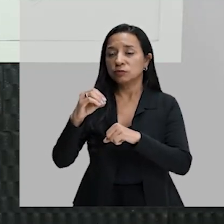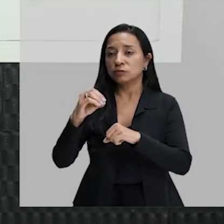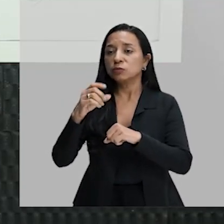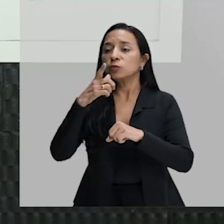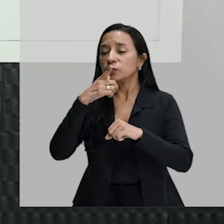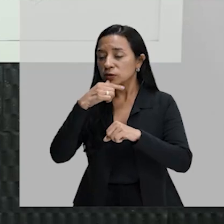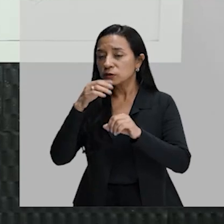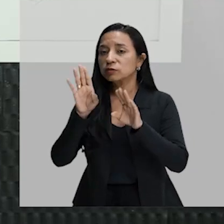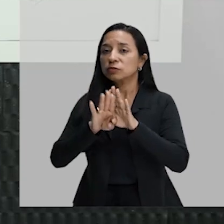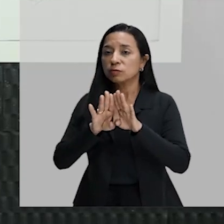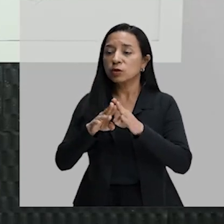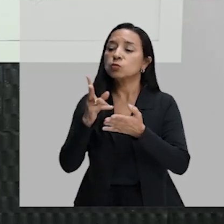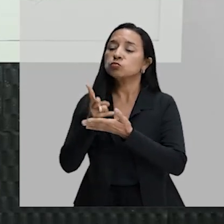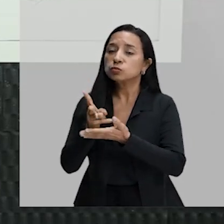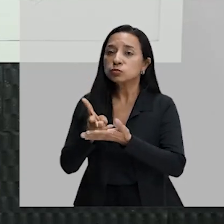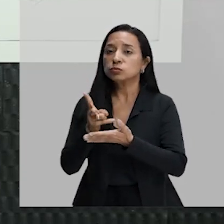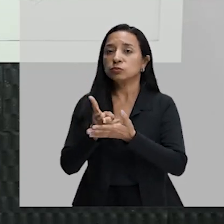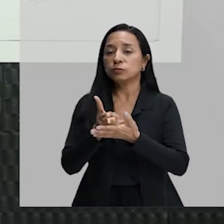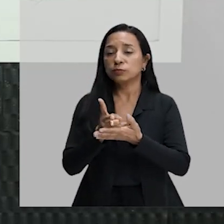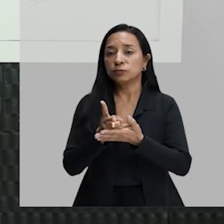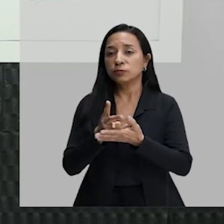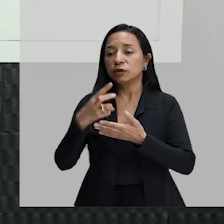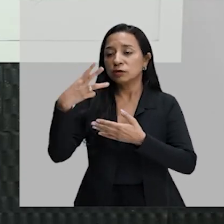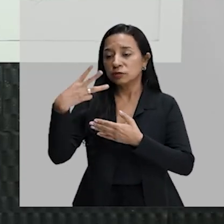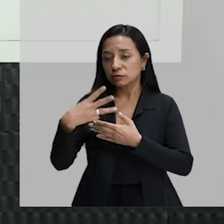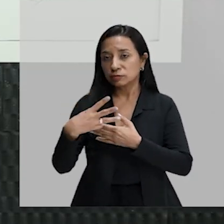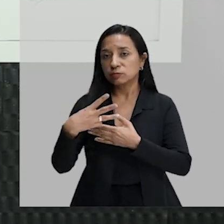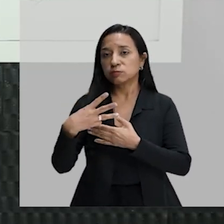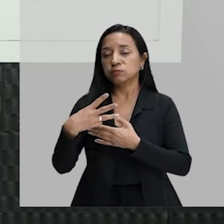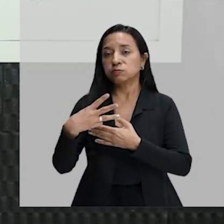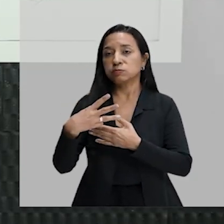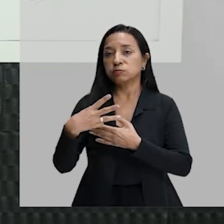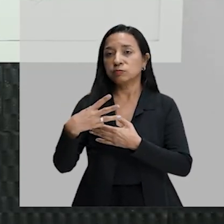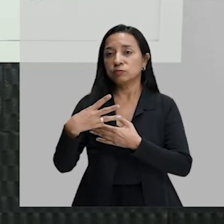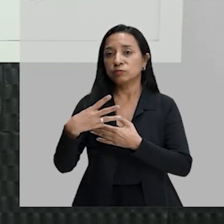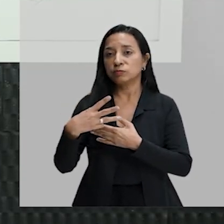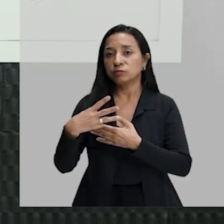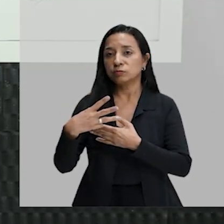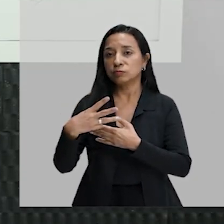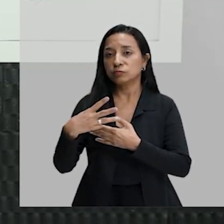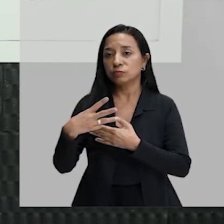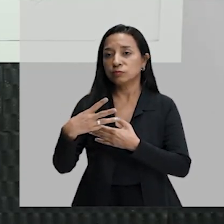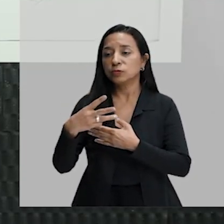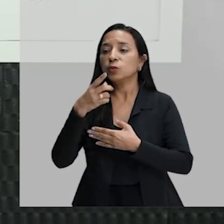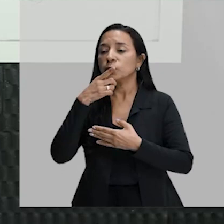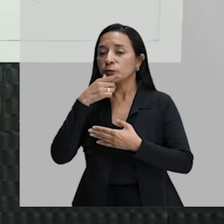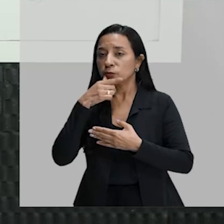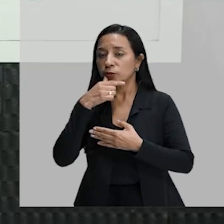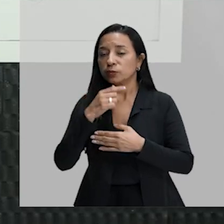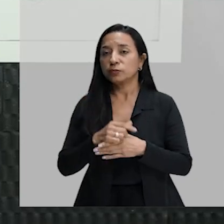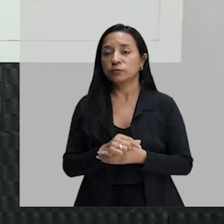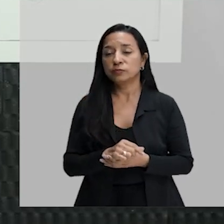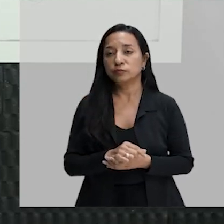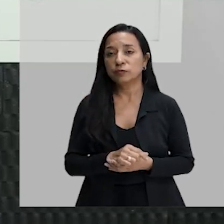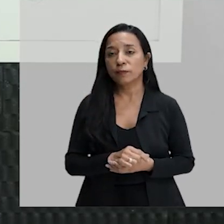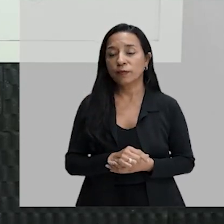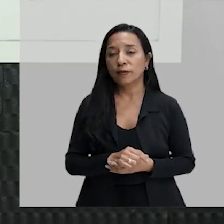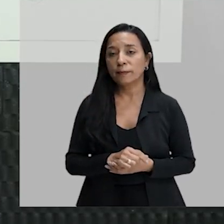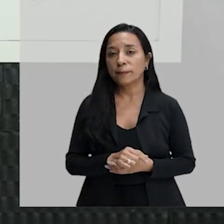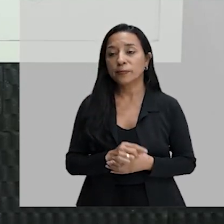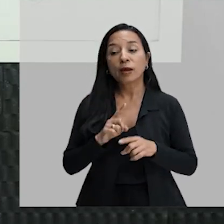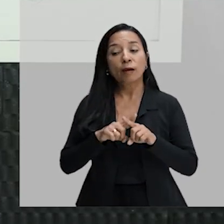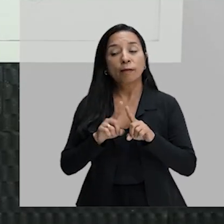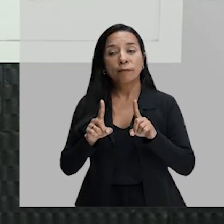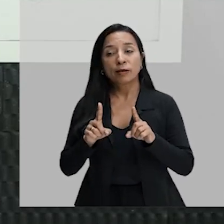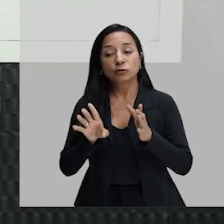líquido. Continua, né? A 3 está no líquido. Certo? Mas quando